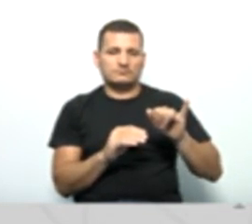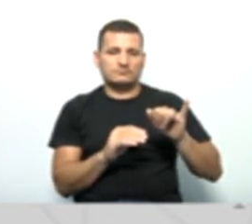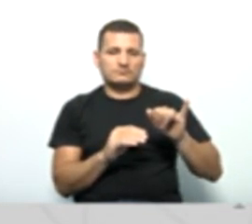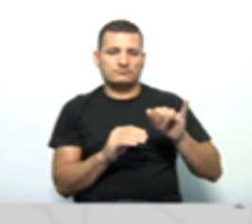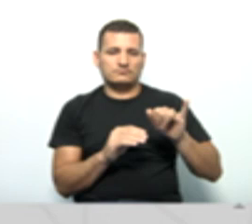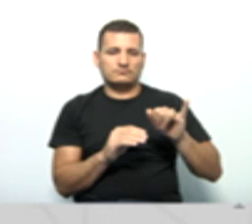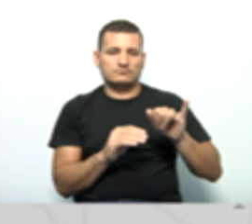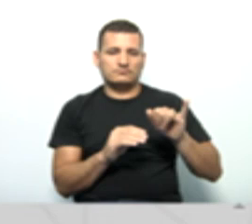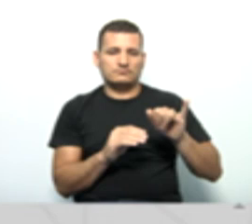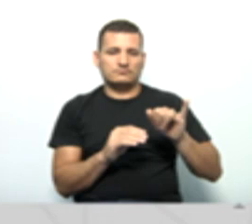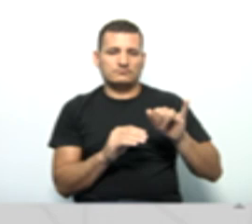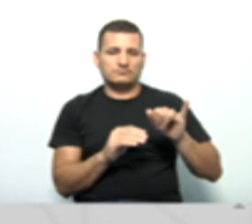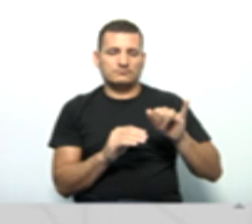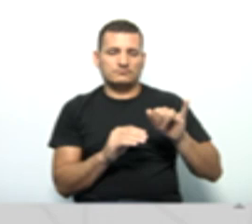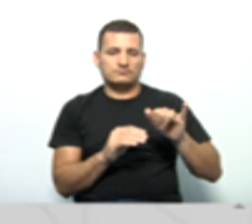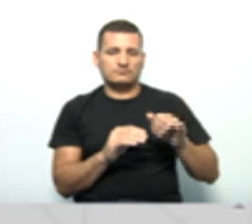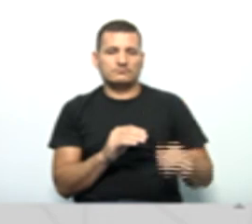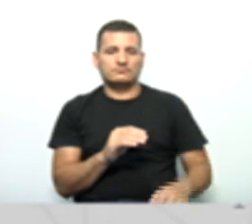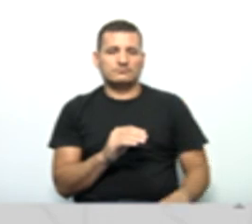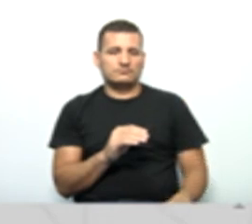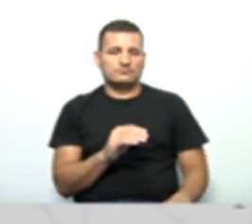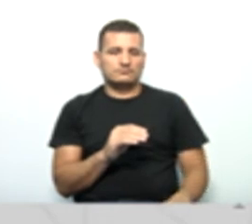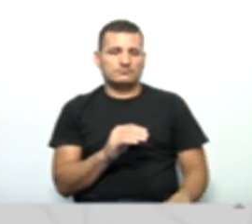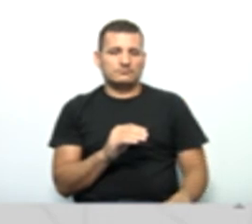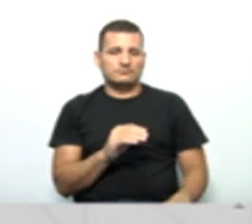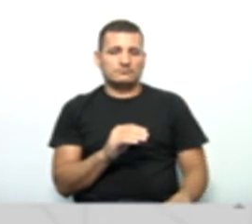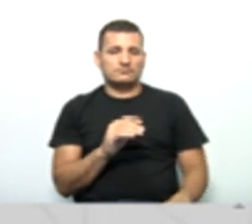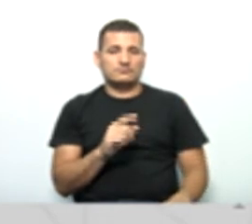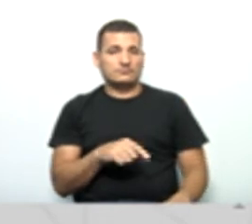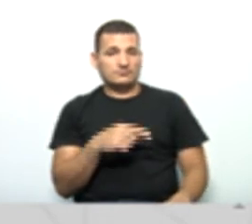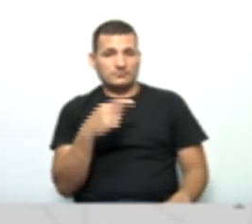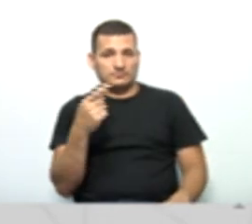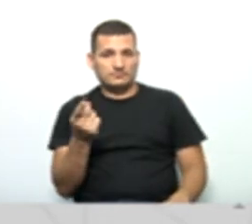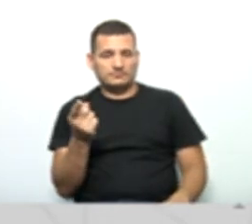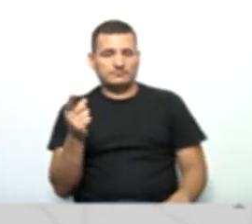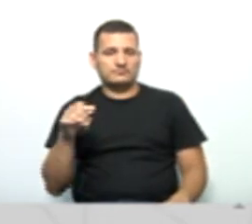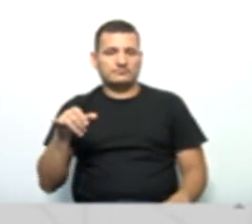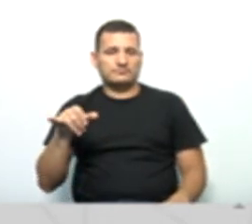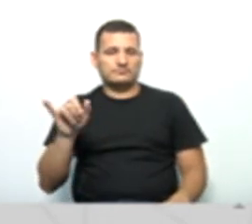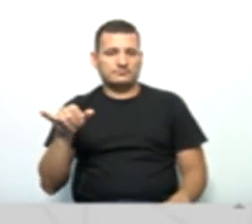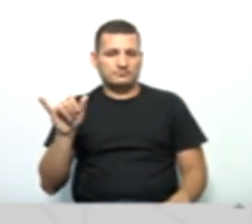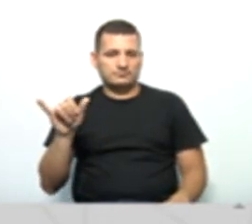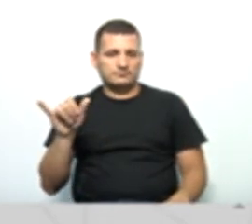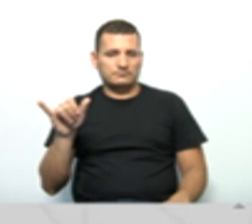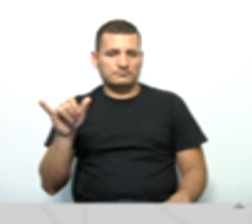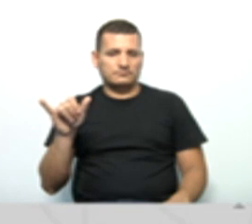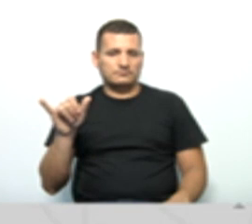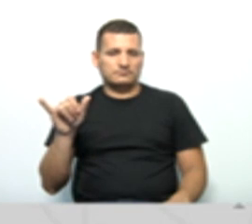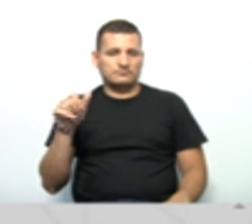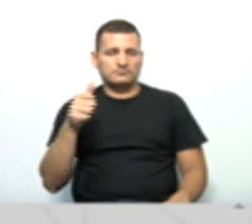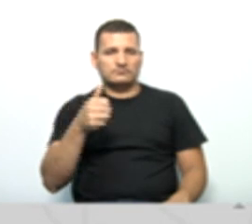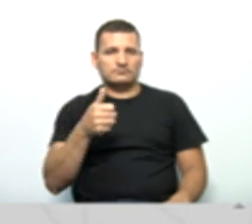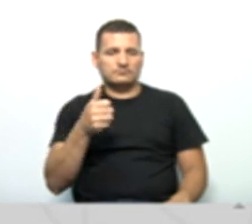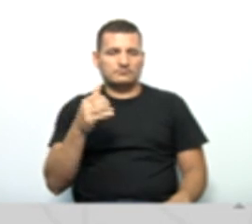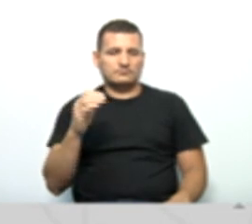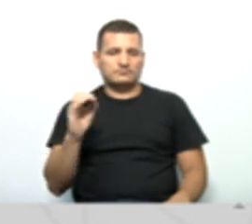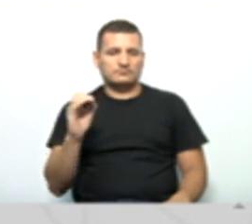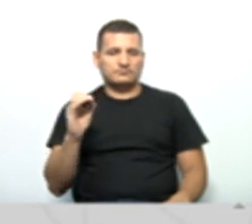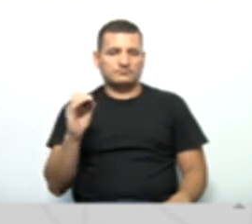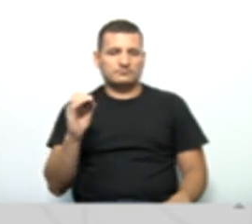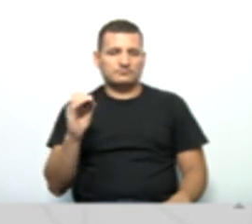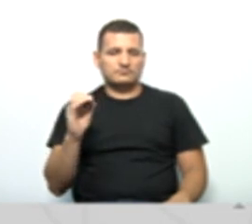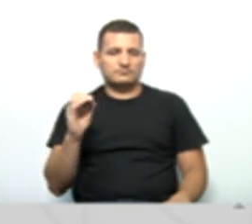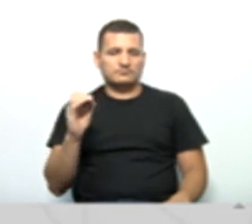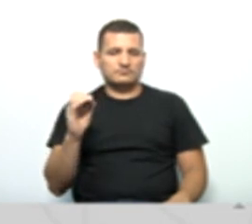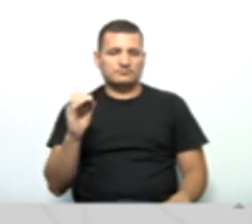para outra. Depois eu peguei o valor aqui de y, tá vendo aqui, ó? 10, que contém 10, ó, y contém 10,